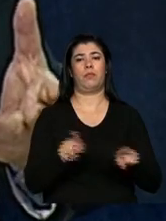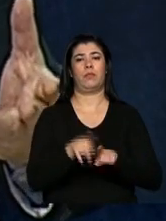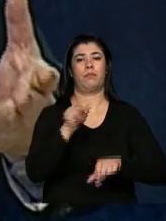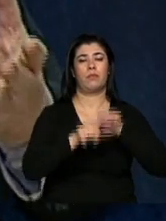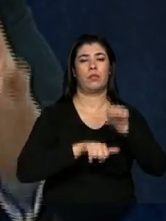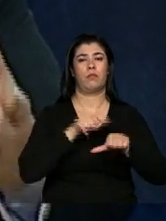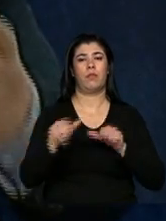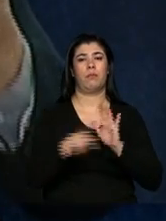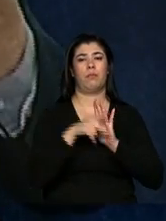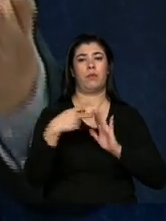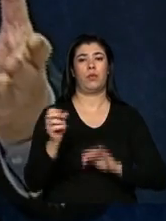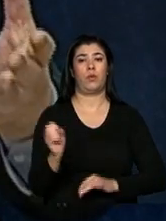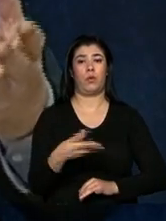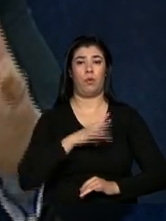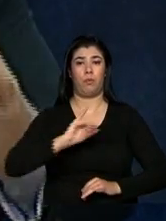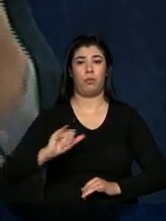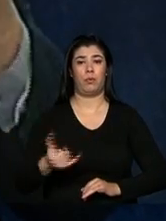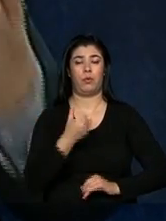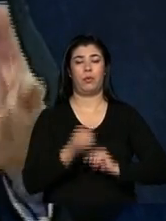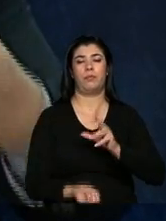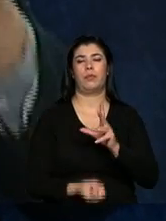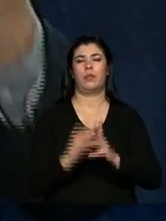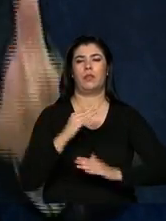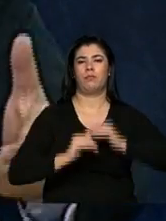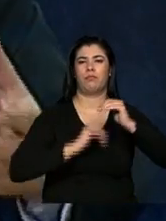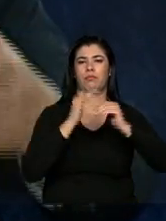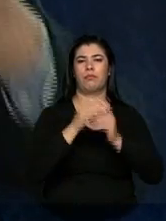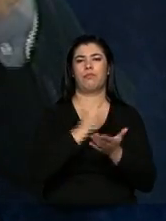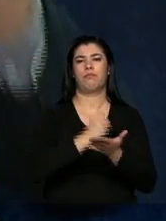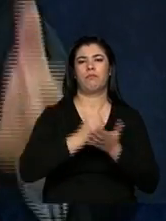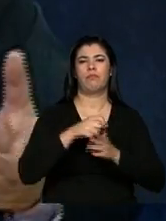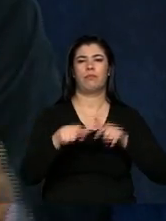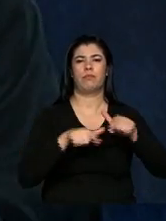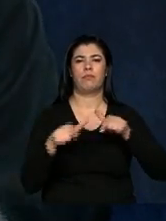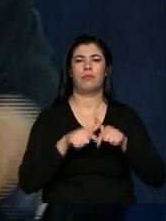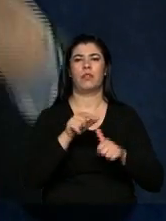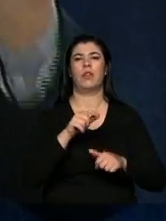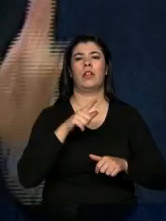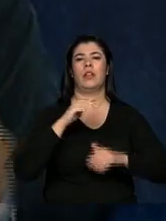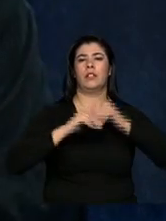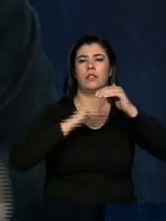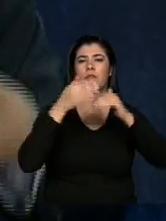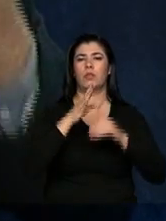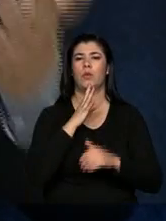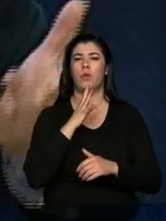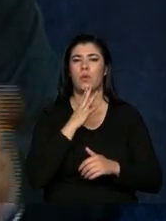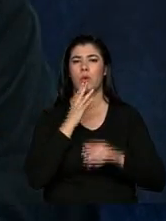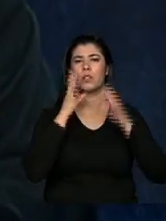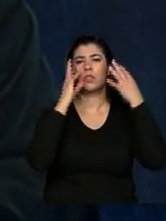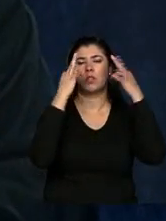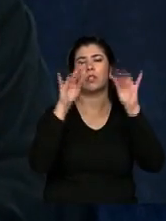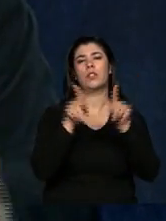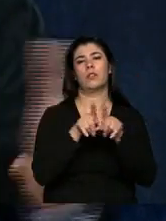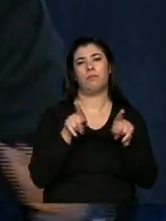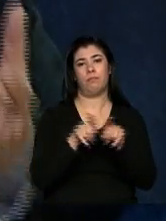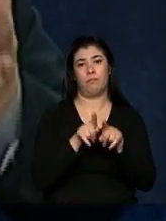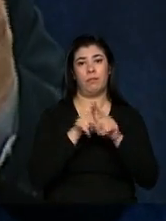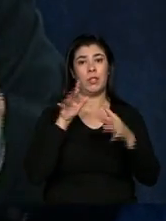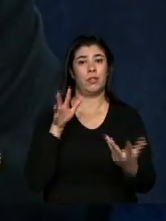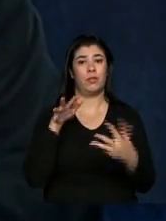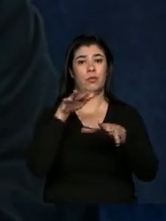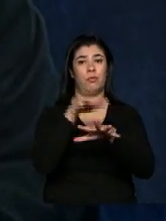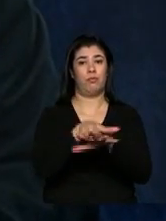transformados em novas oportunidad de geração de riqueza de emprego de desenvolvimento de conhecimento e principalmente de